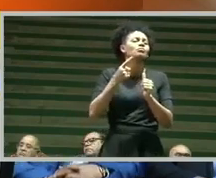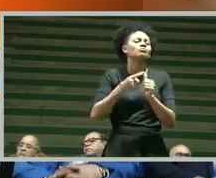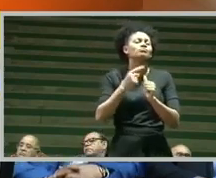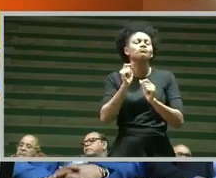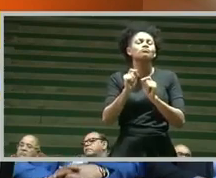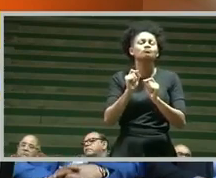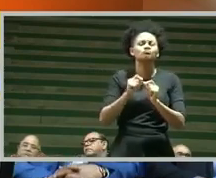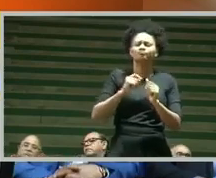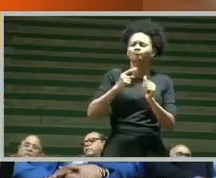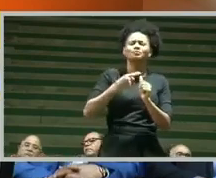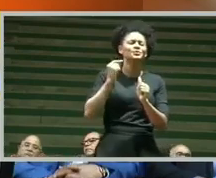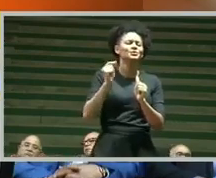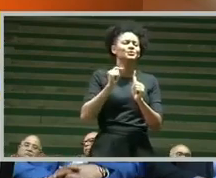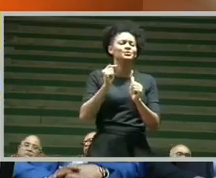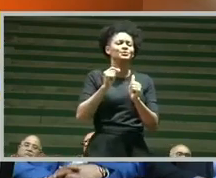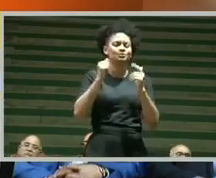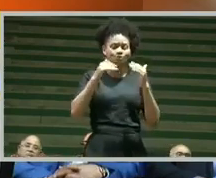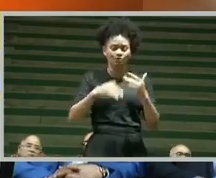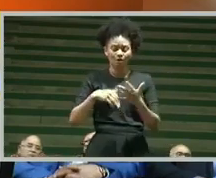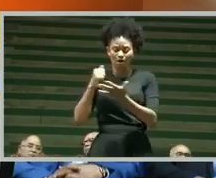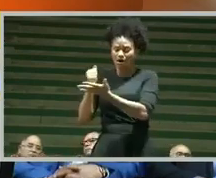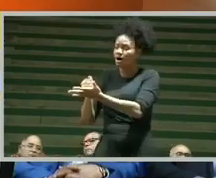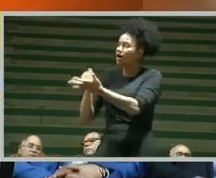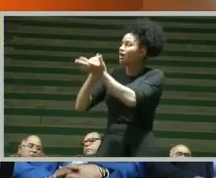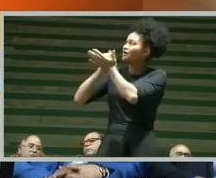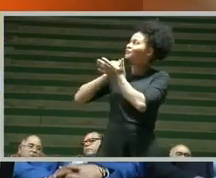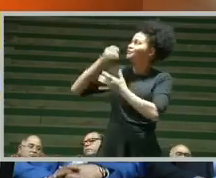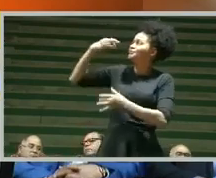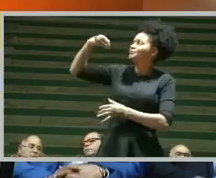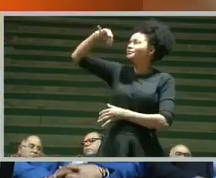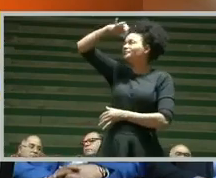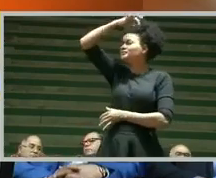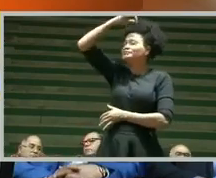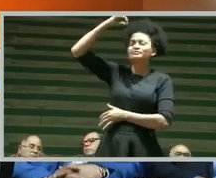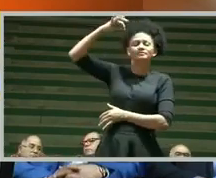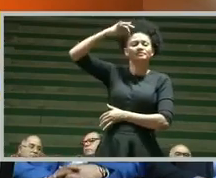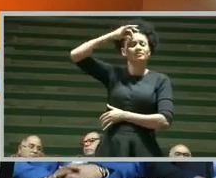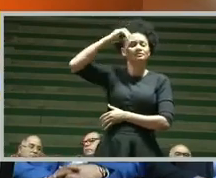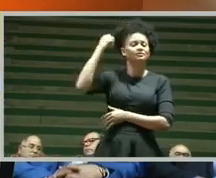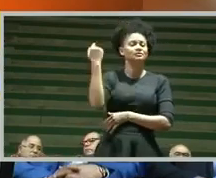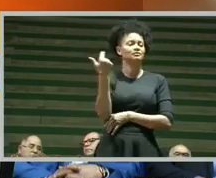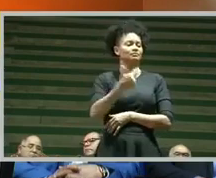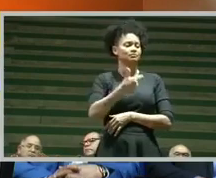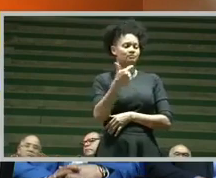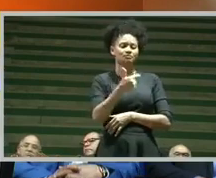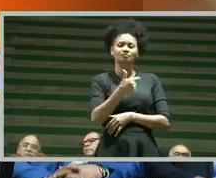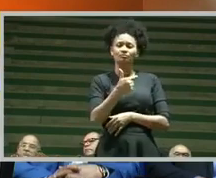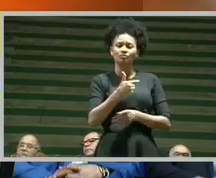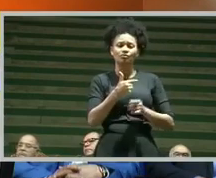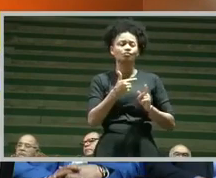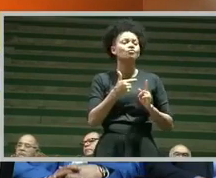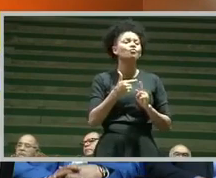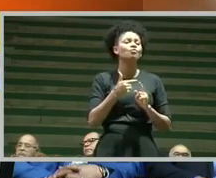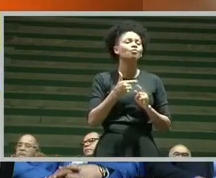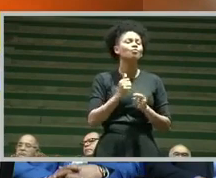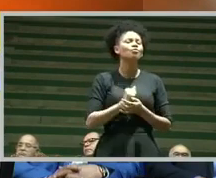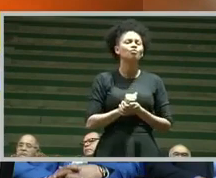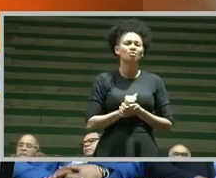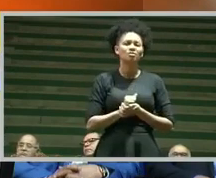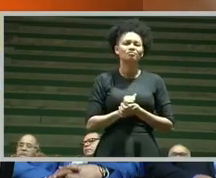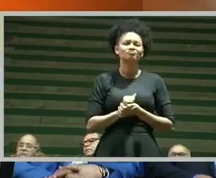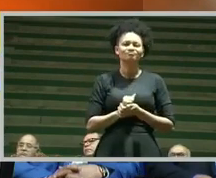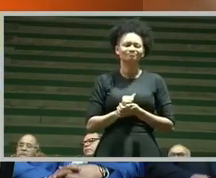com o indispensável auxílio do Espírito Santo, e em segundo lugar, com aquilo que